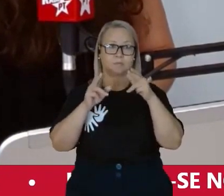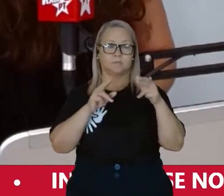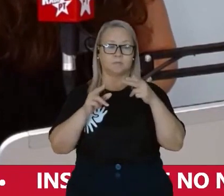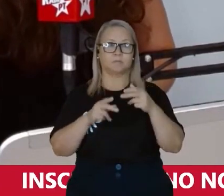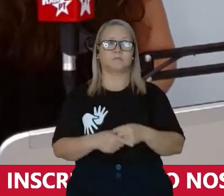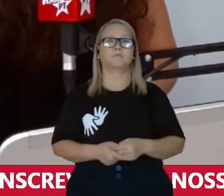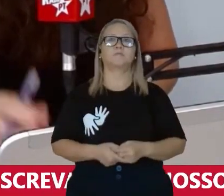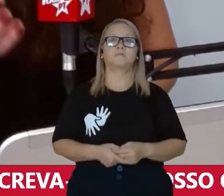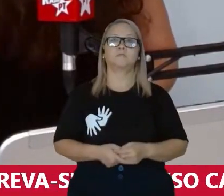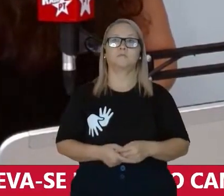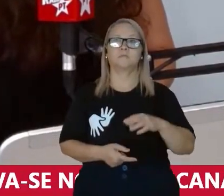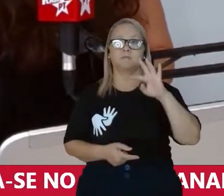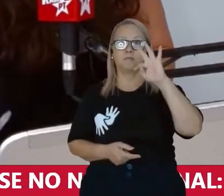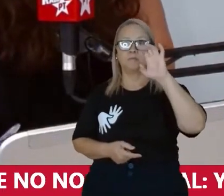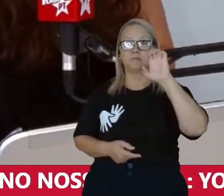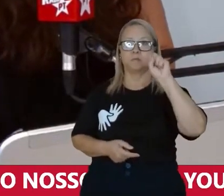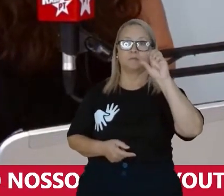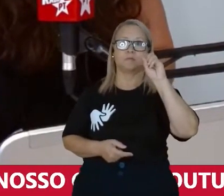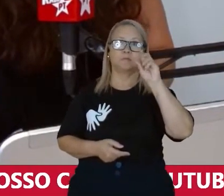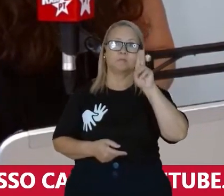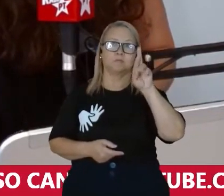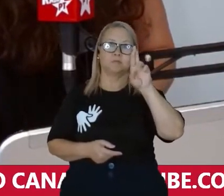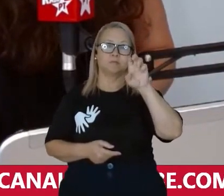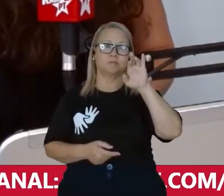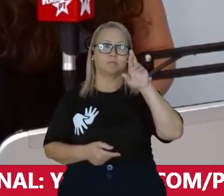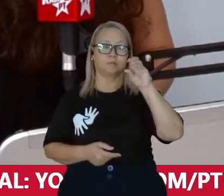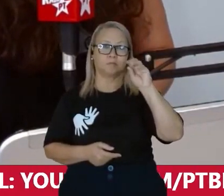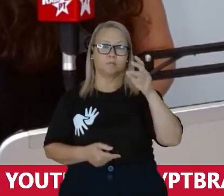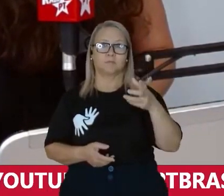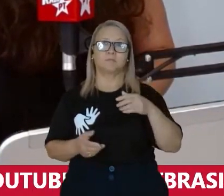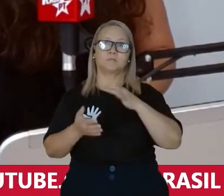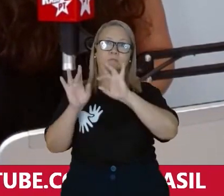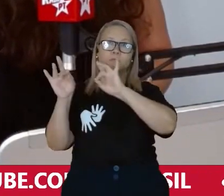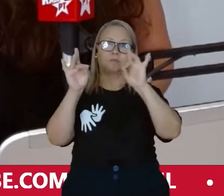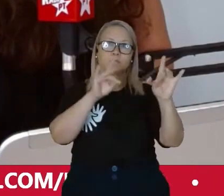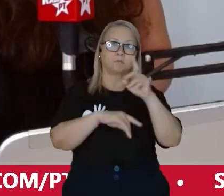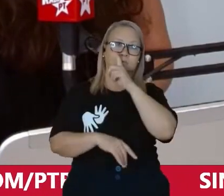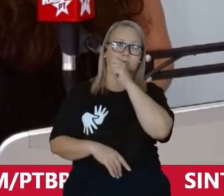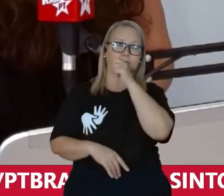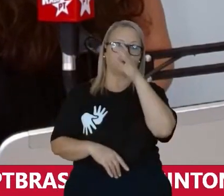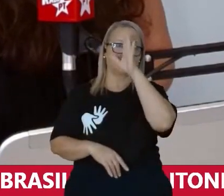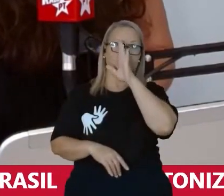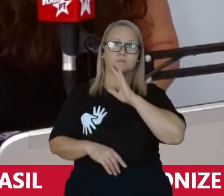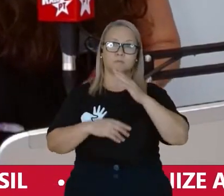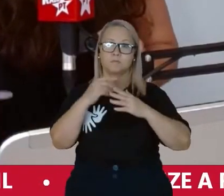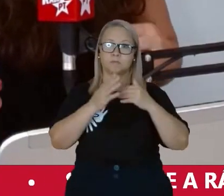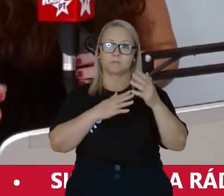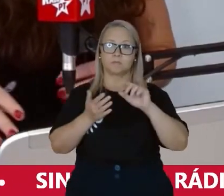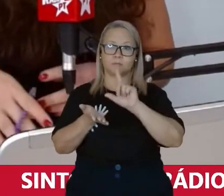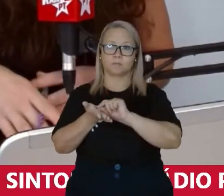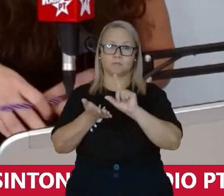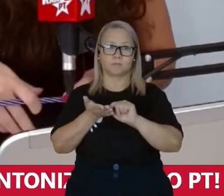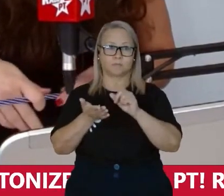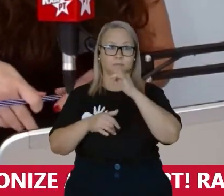no plural. Tá, @tesoureiros, para quem quiser acompanhar também no Twitter o perfil desse ativismo digital maravilhoso. Vocês